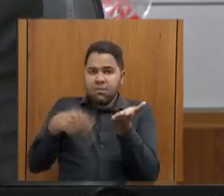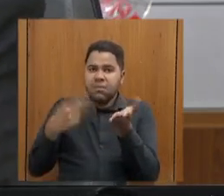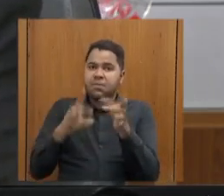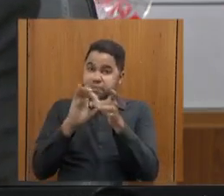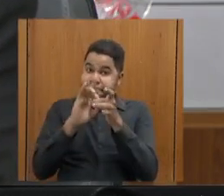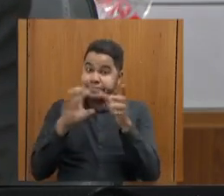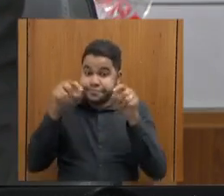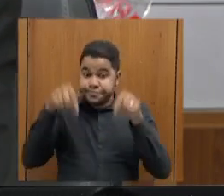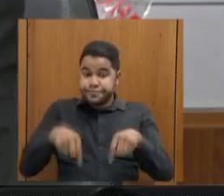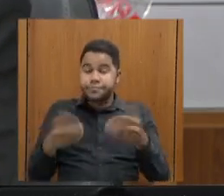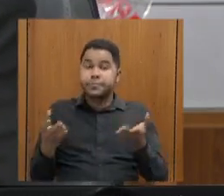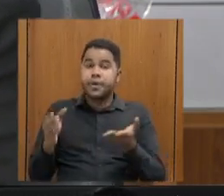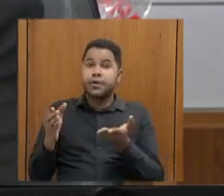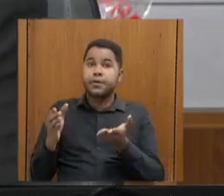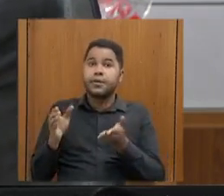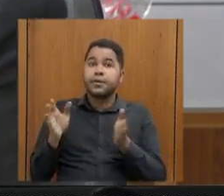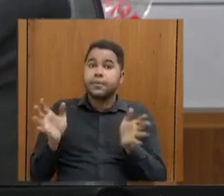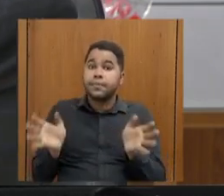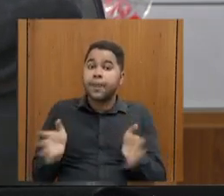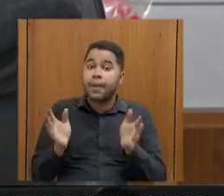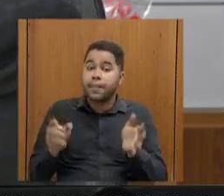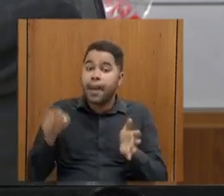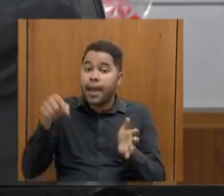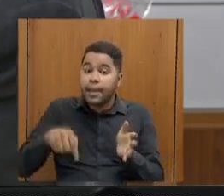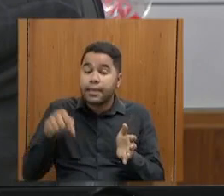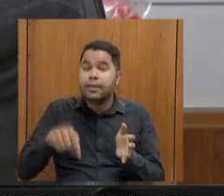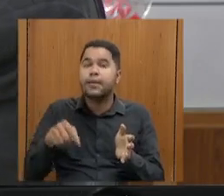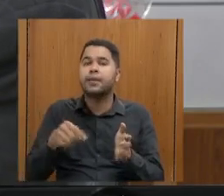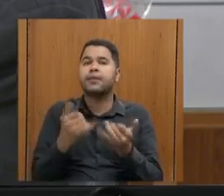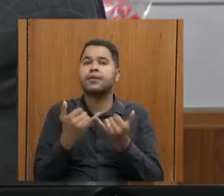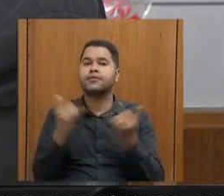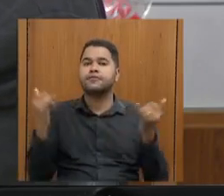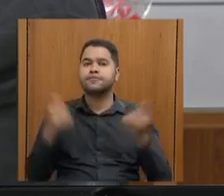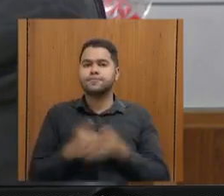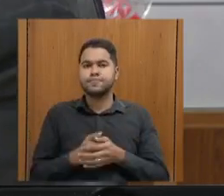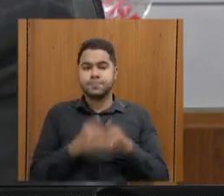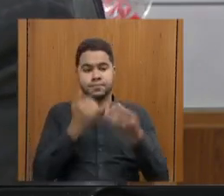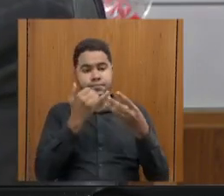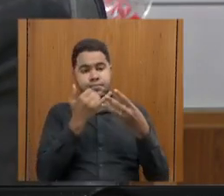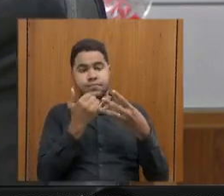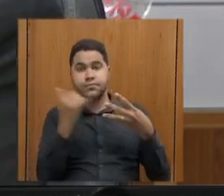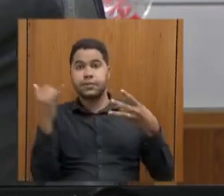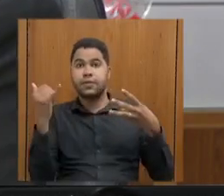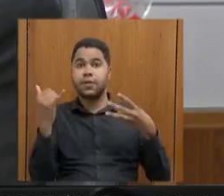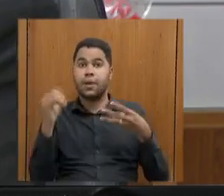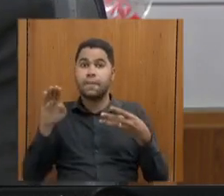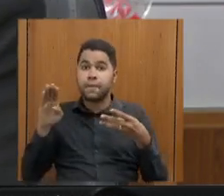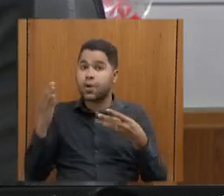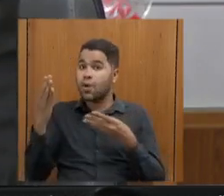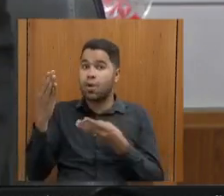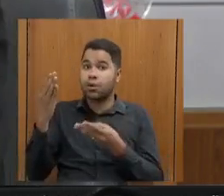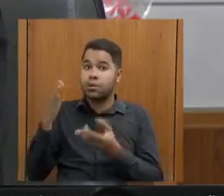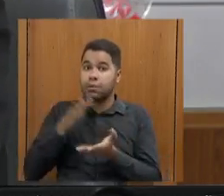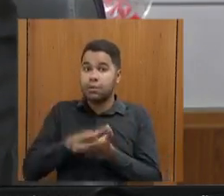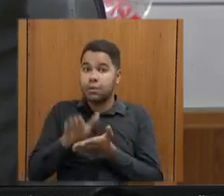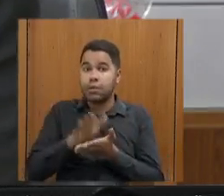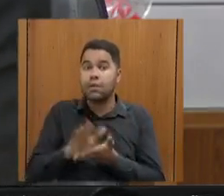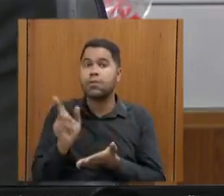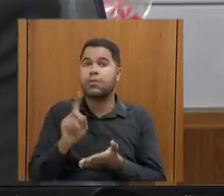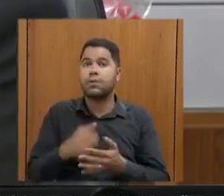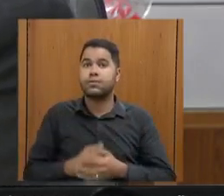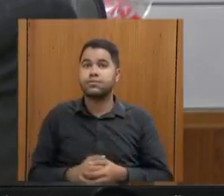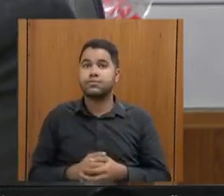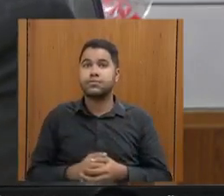Estão dispostos aqui a investir na energia aqui para ser minha que não gasta esses bilhões Presidente